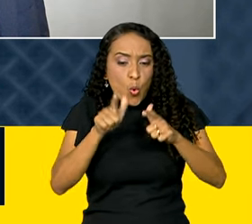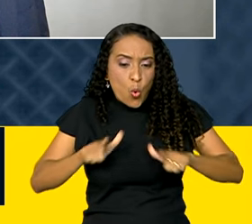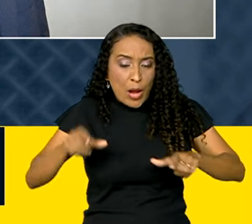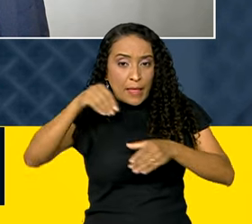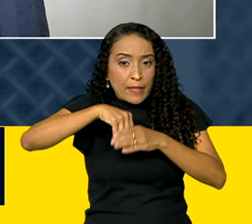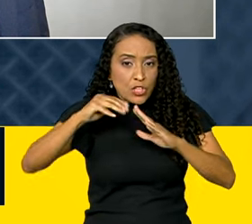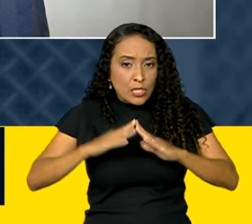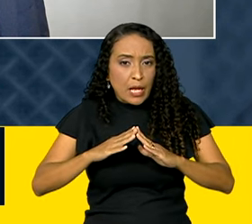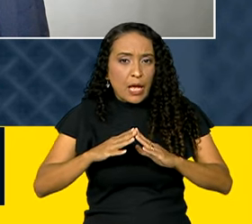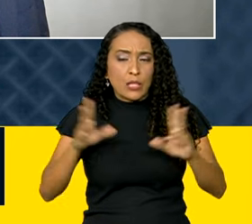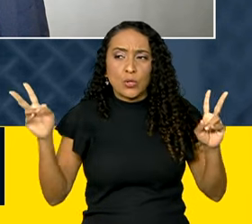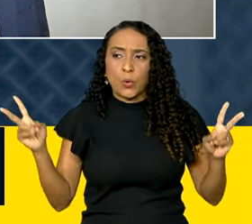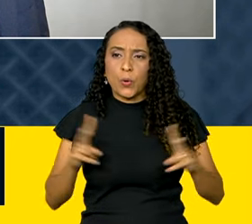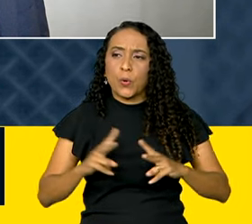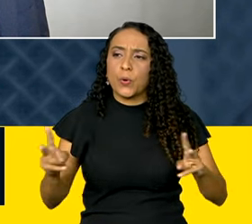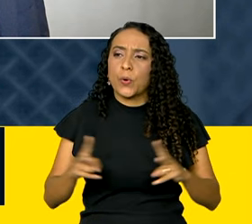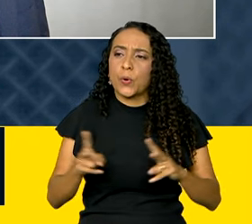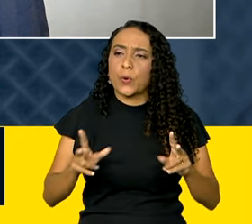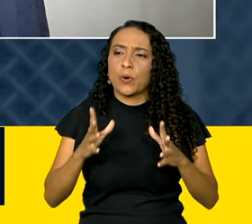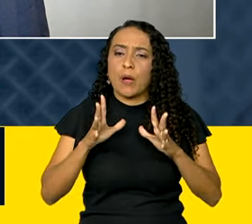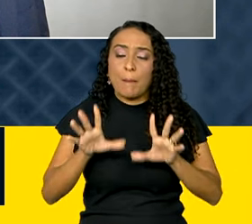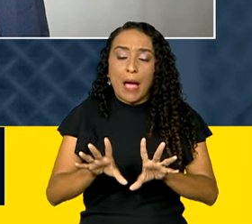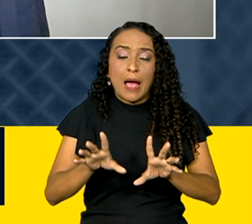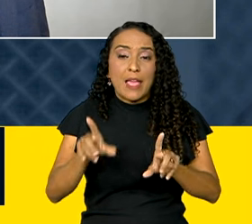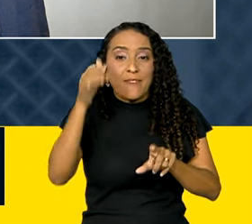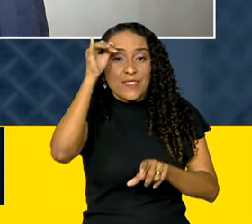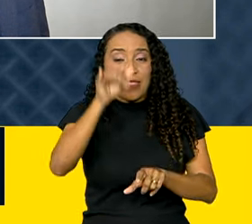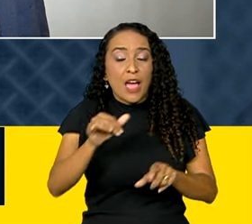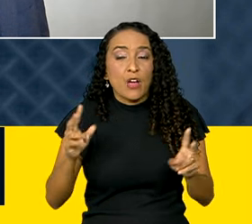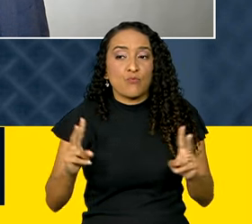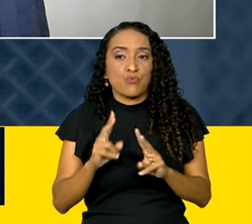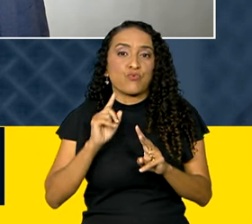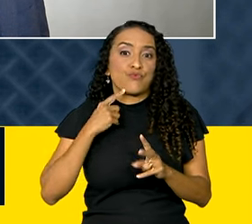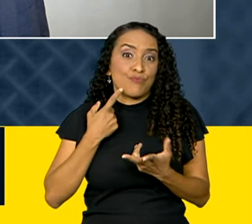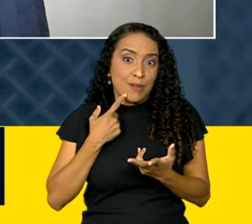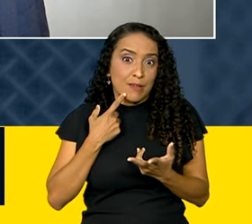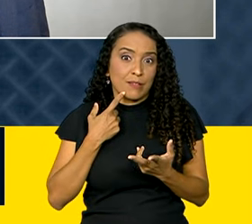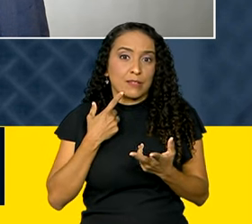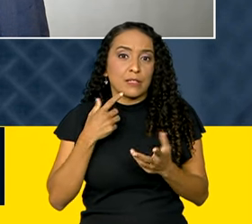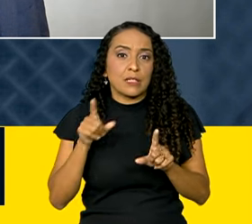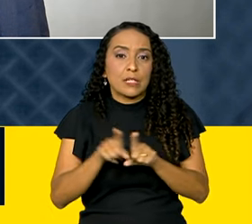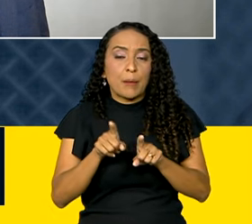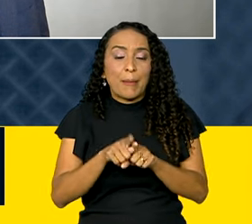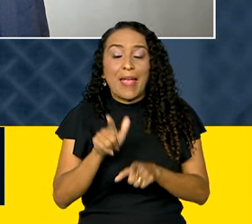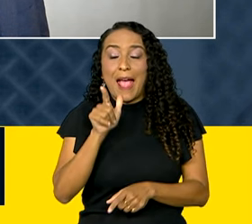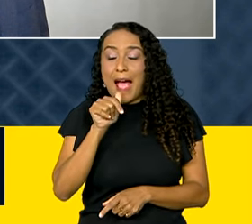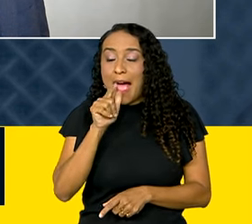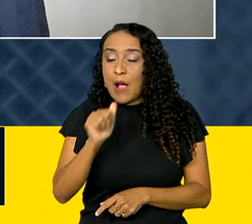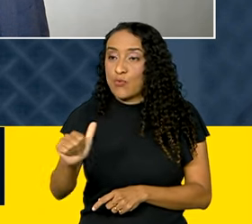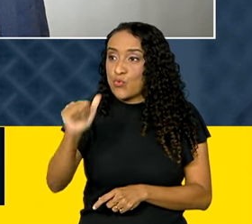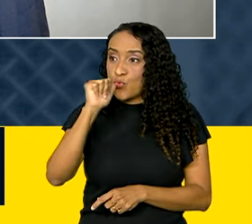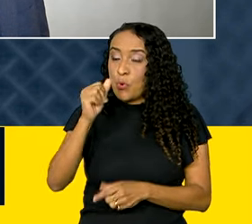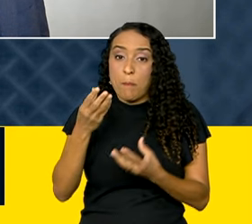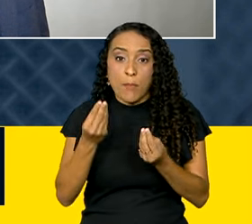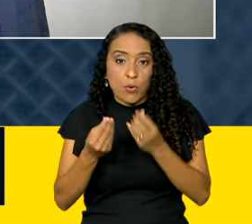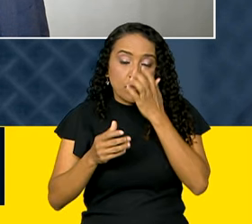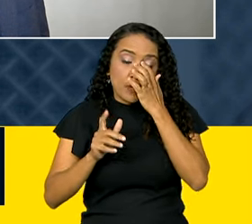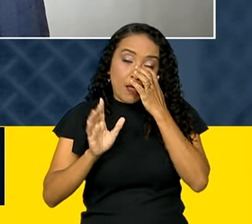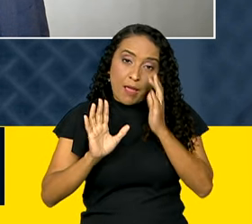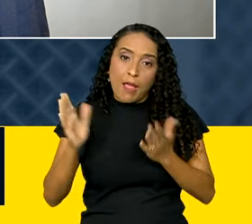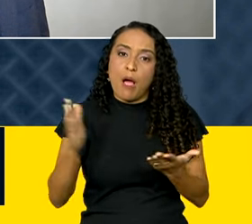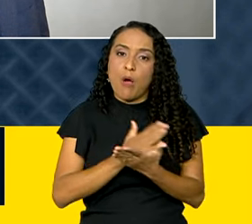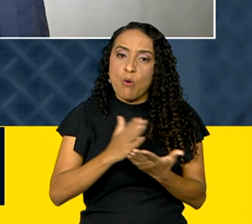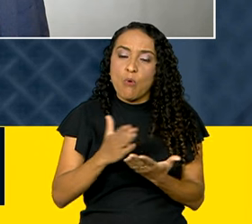internos ventilados, mas evitar a entrada de fumaça, obviamente, e consumir bastante água, né? São algumas